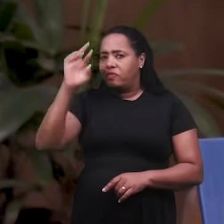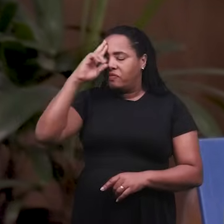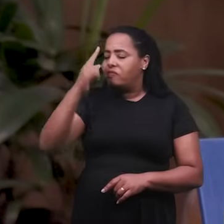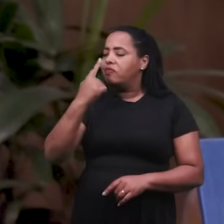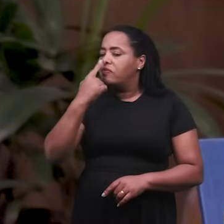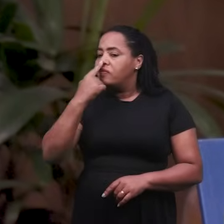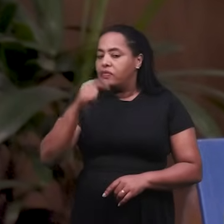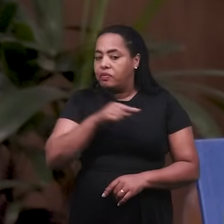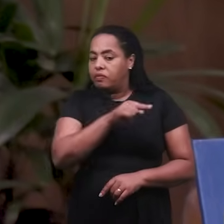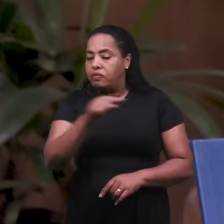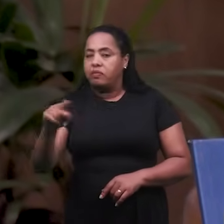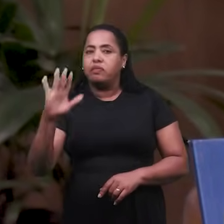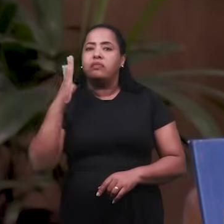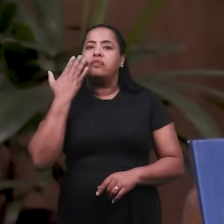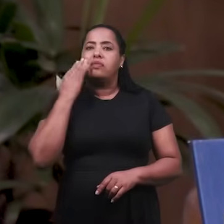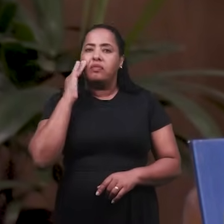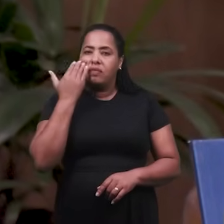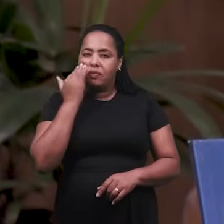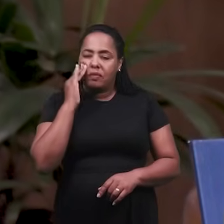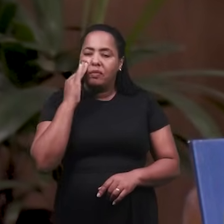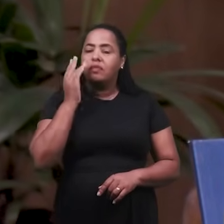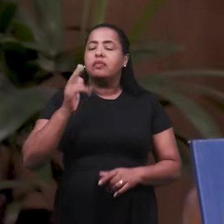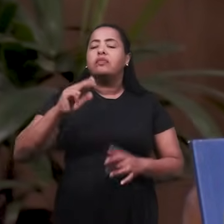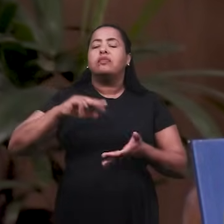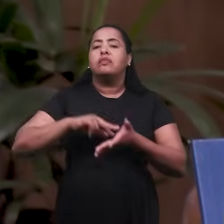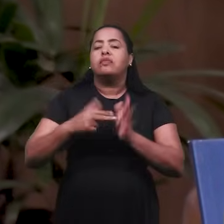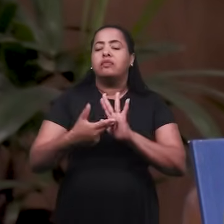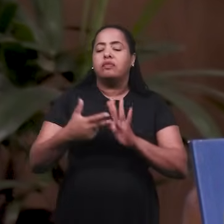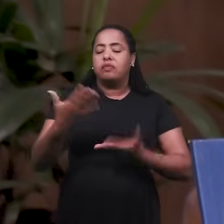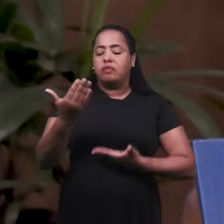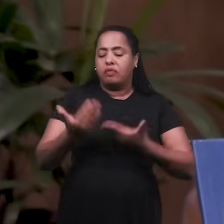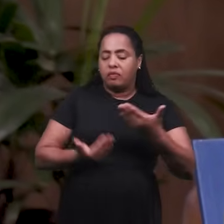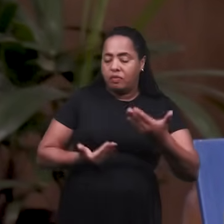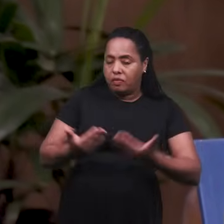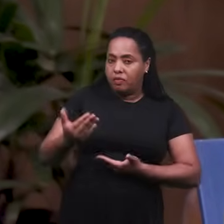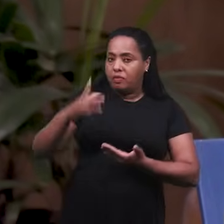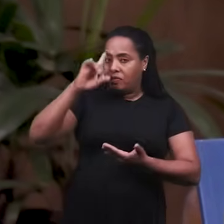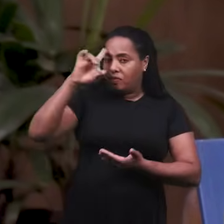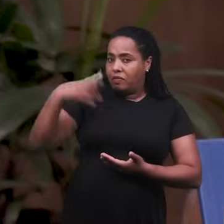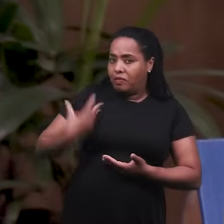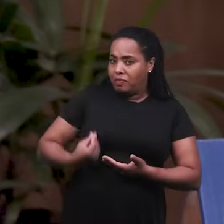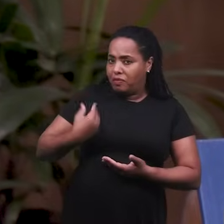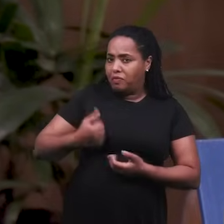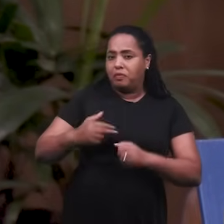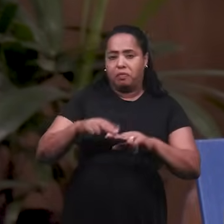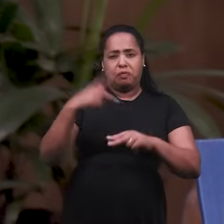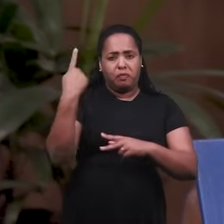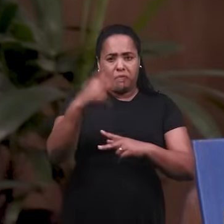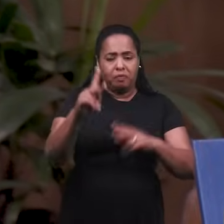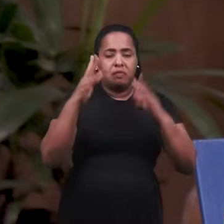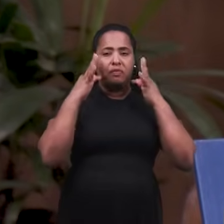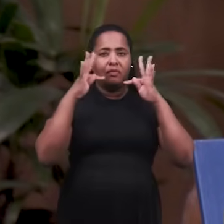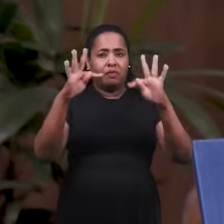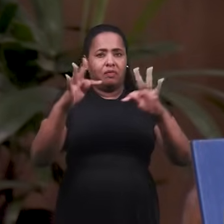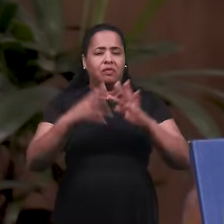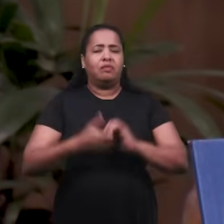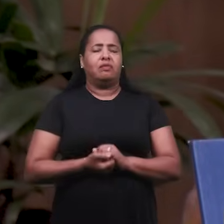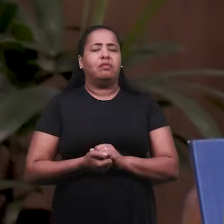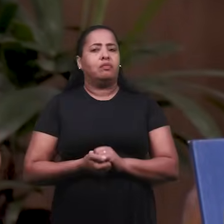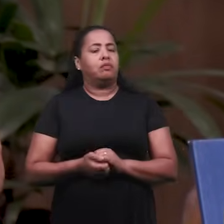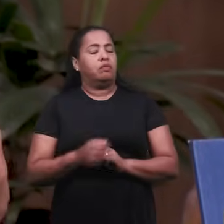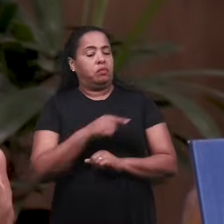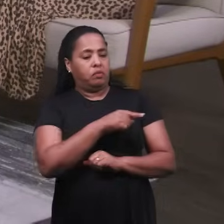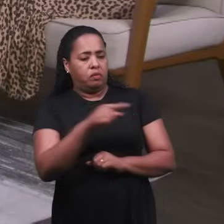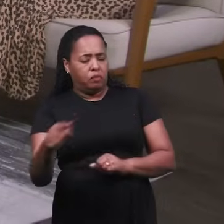com intimidade, deles entenderem o que é ser servo de um Deus vivo. É por meio do seu testemunho. Então, quando eles estão com